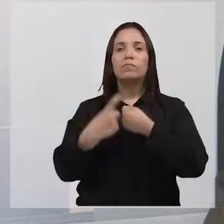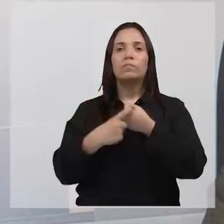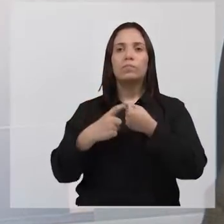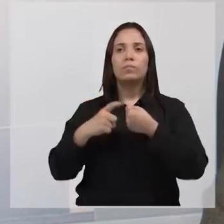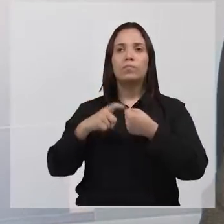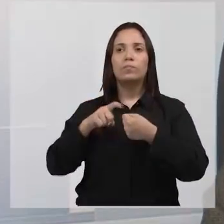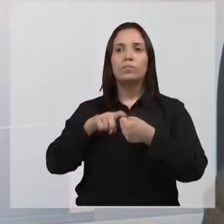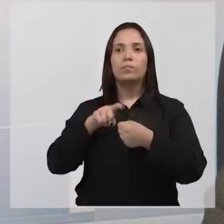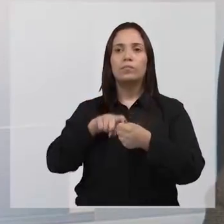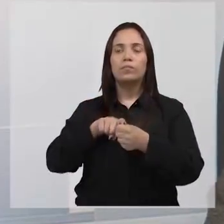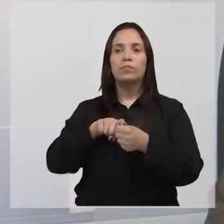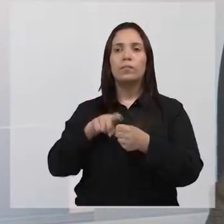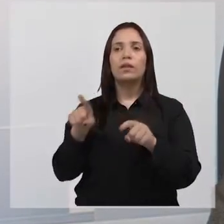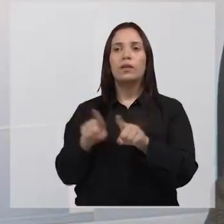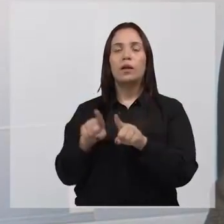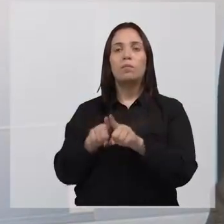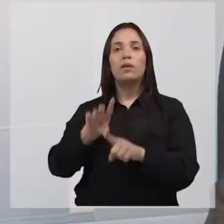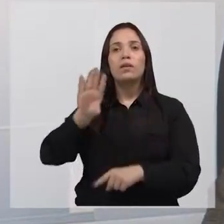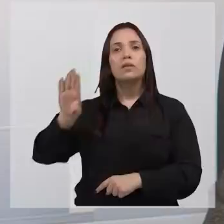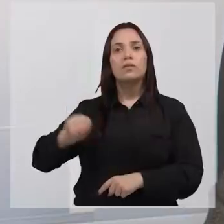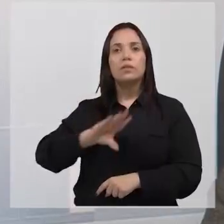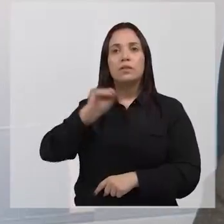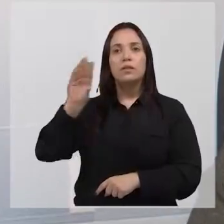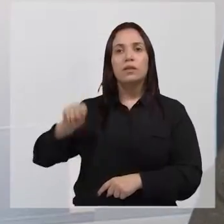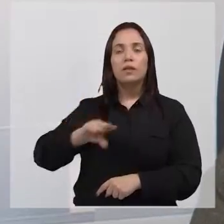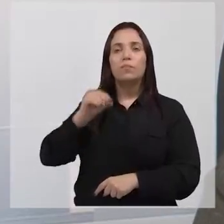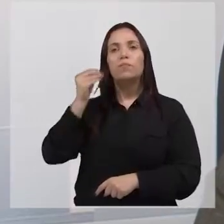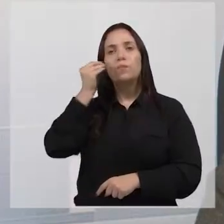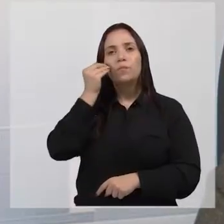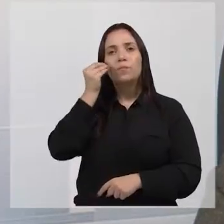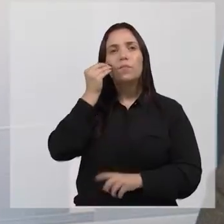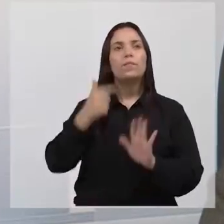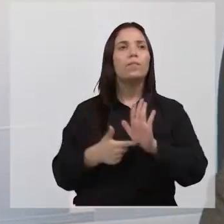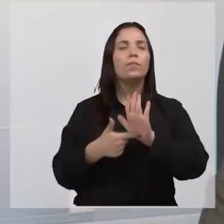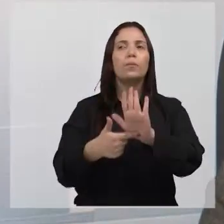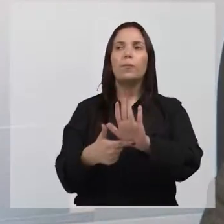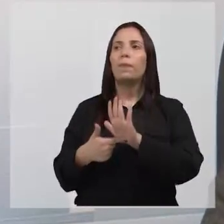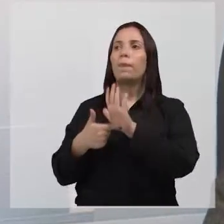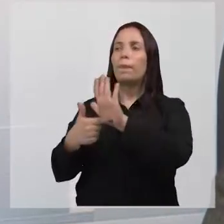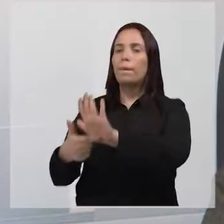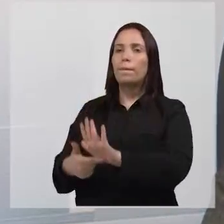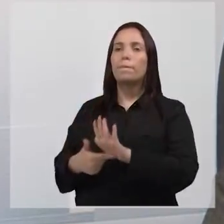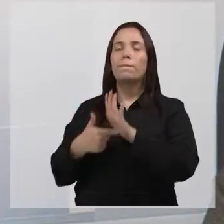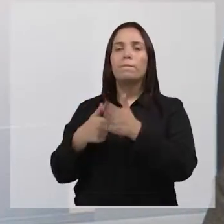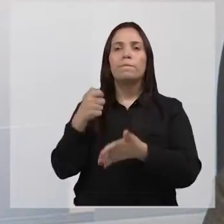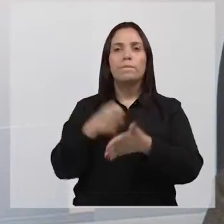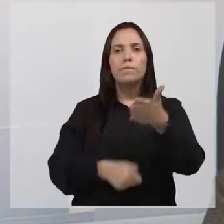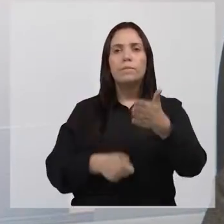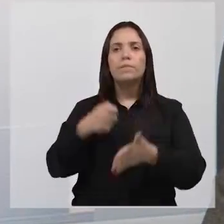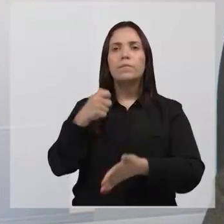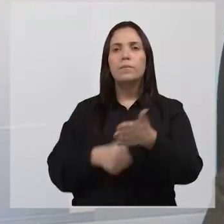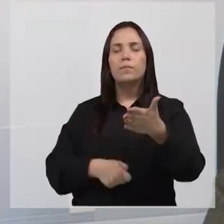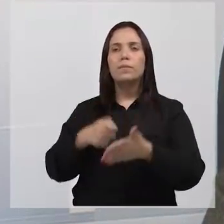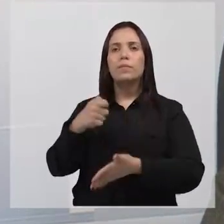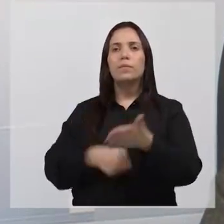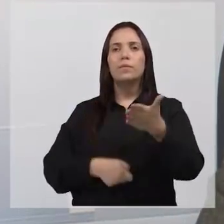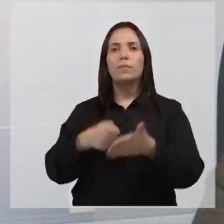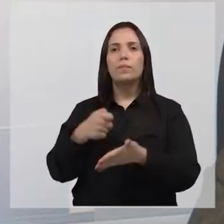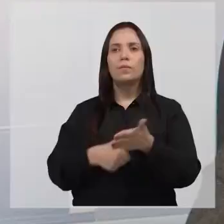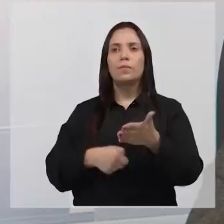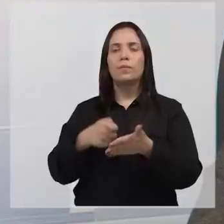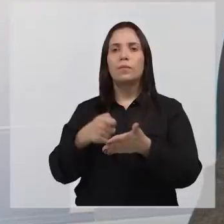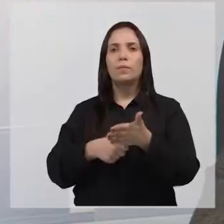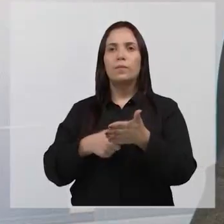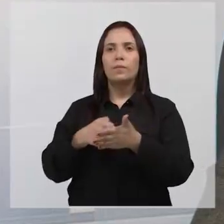Você tem o Ciro Gomes, que cada vez mais tenta mostrar um discurso moderado e uma sensatez para o